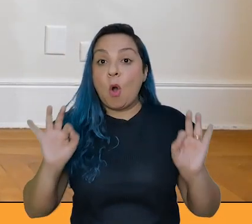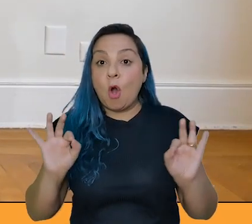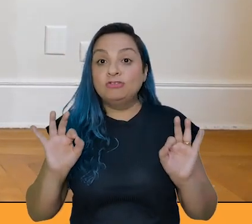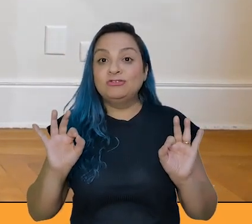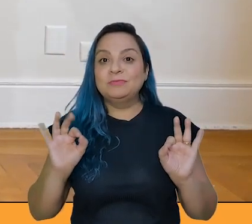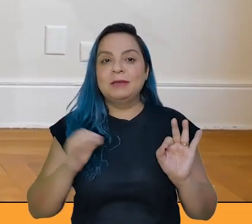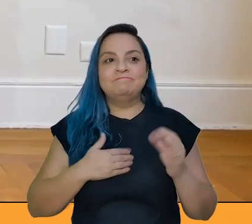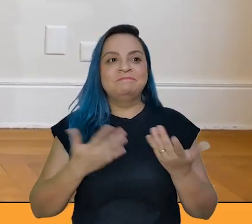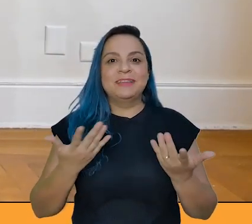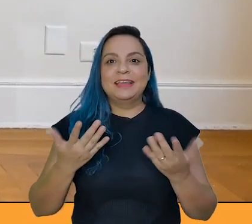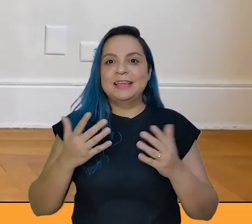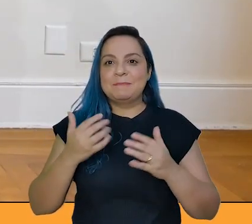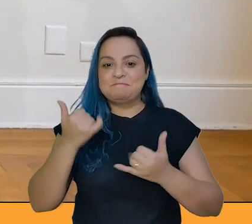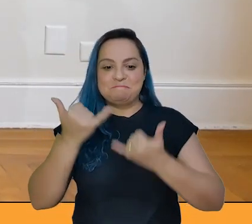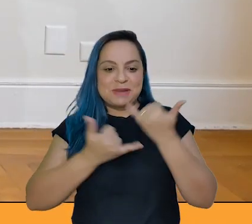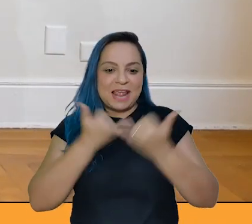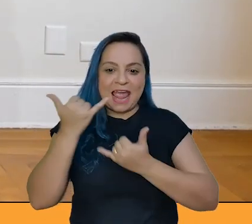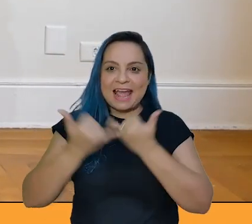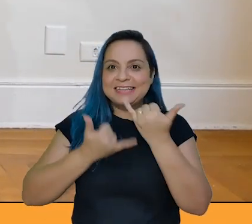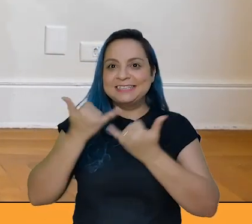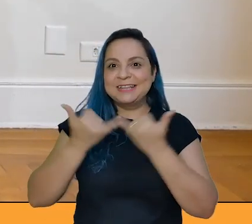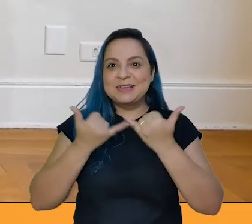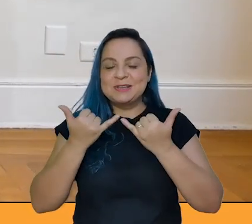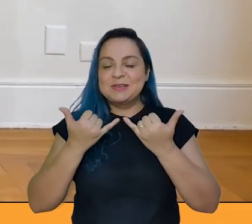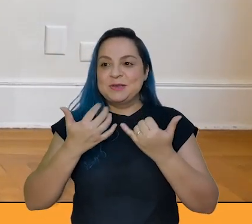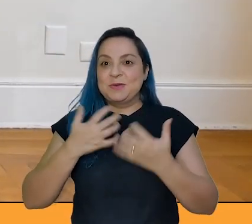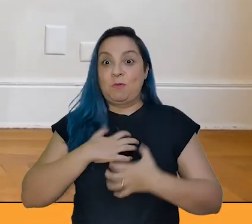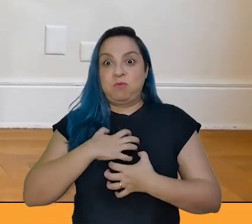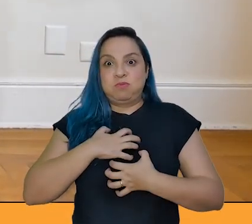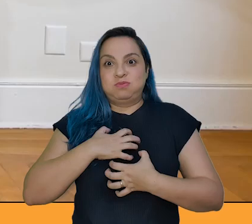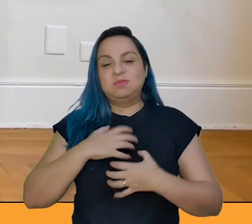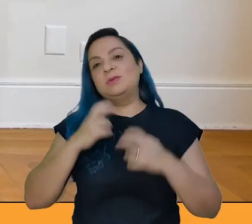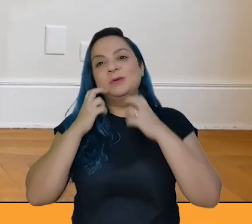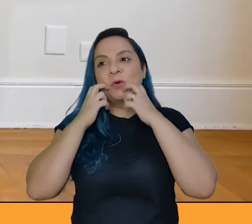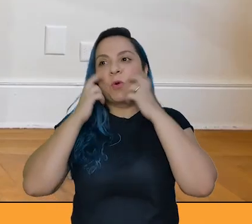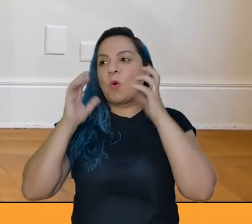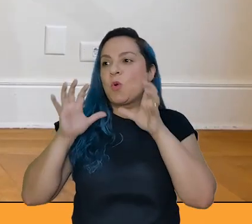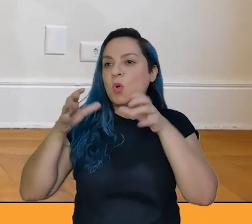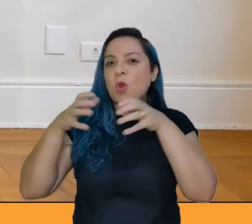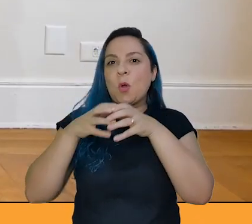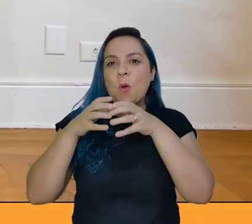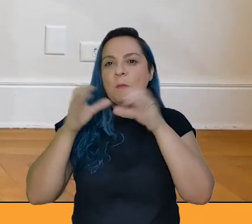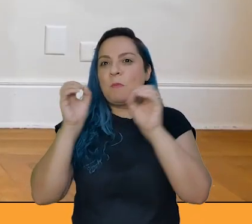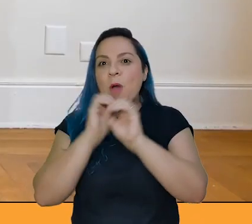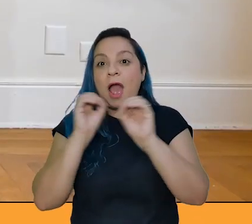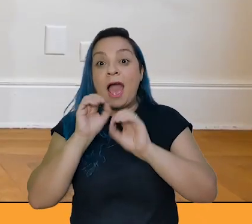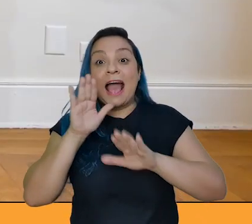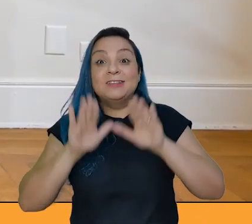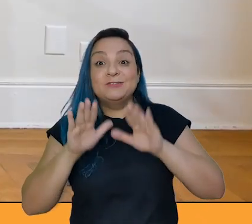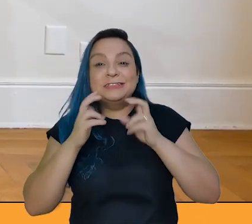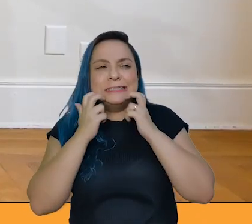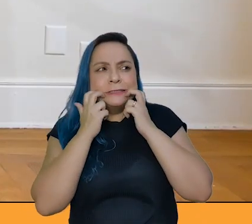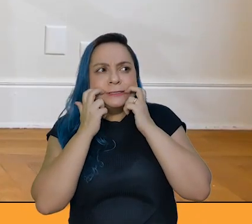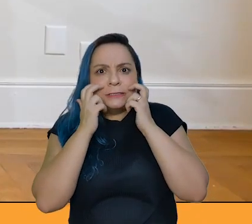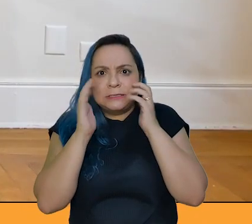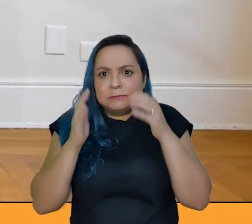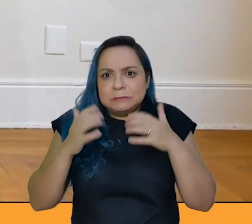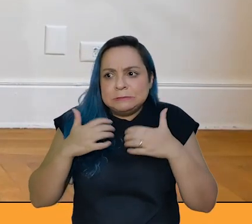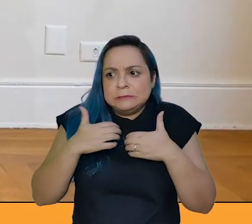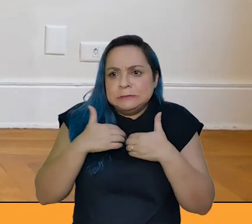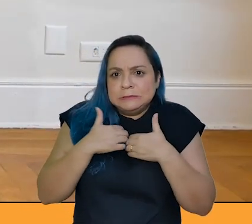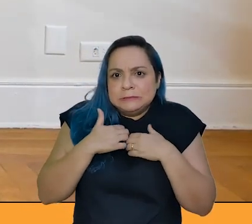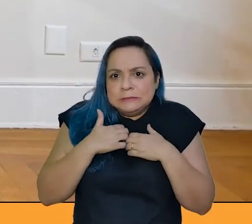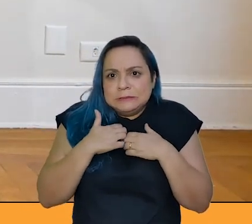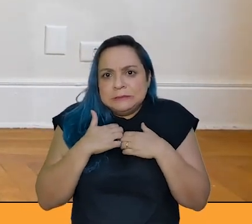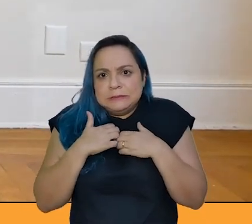dinâmica para quebrar gelo, ela é uma ótima dinâmica para a gente trazer para um grupo também que às vezes é um pouco mais retraído